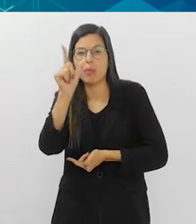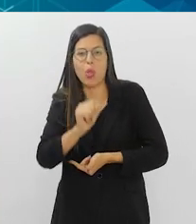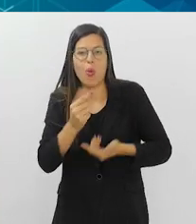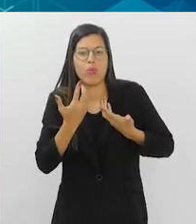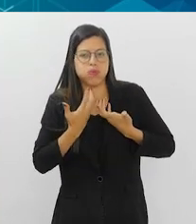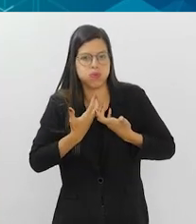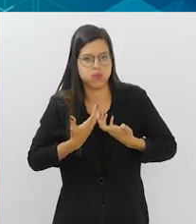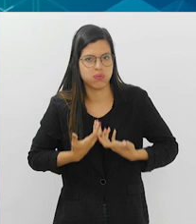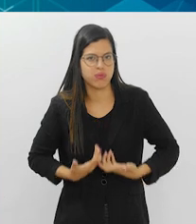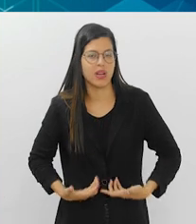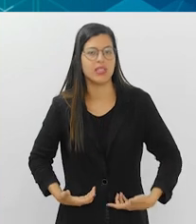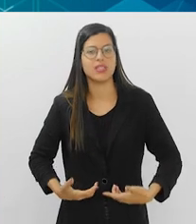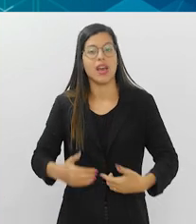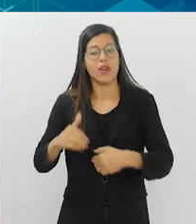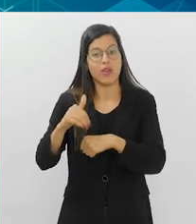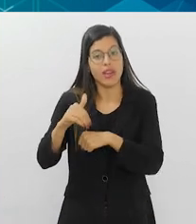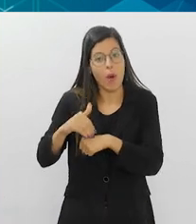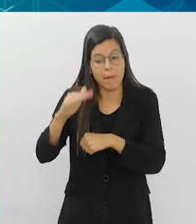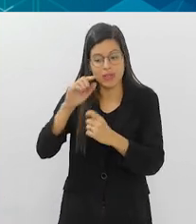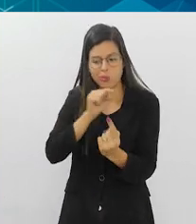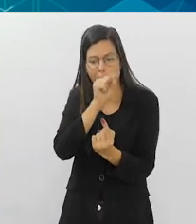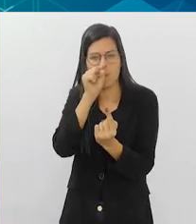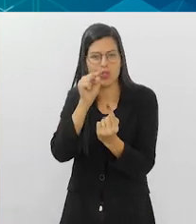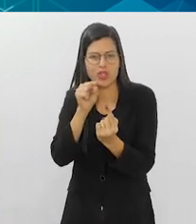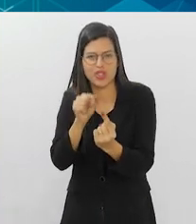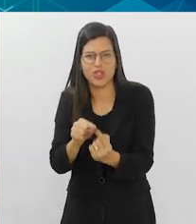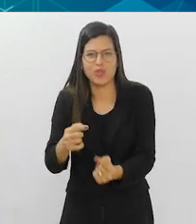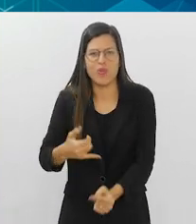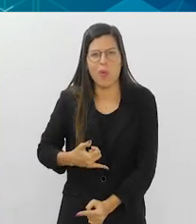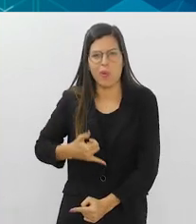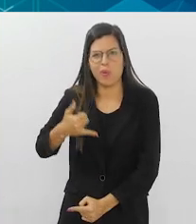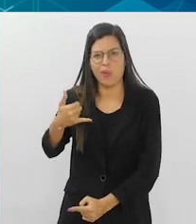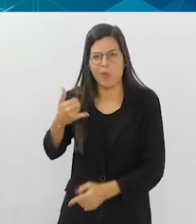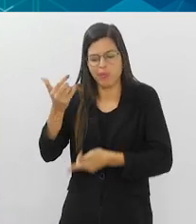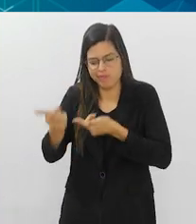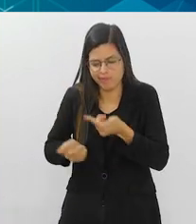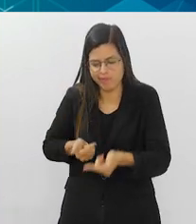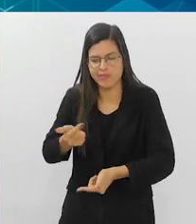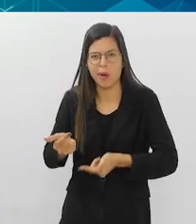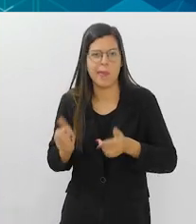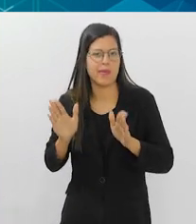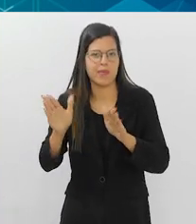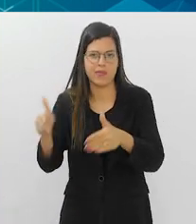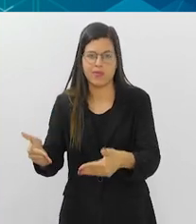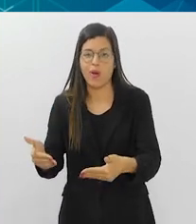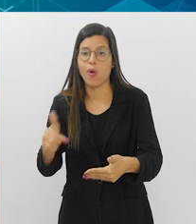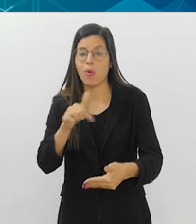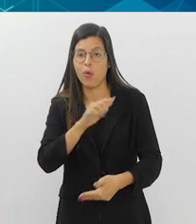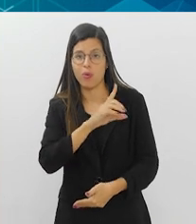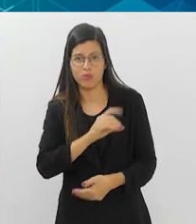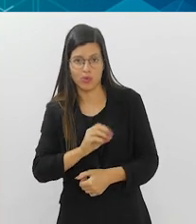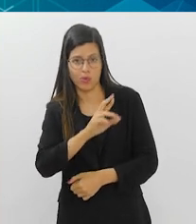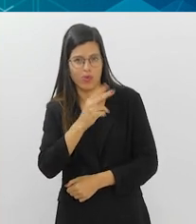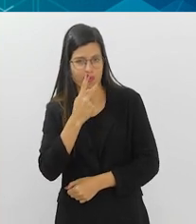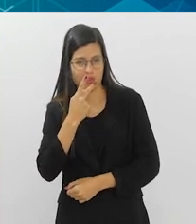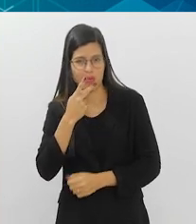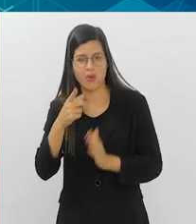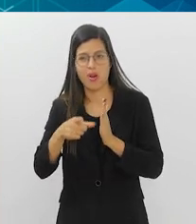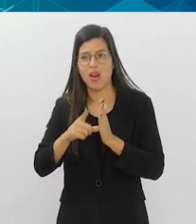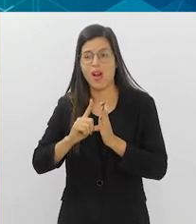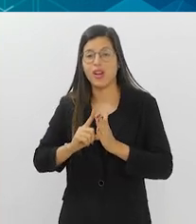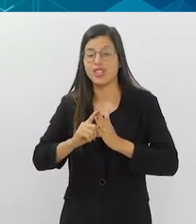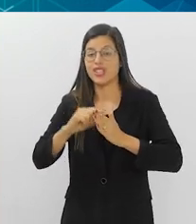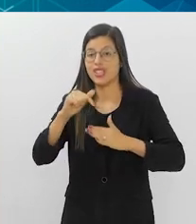realização, o senso de propósito e de orgulho no trabalho que se faz. Como o próprio Dr. Leonardo falou mais cedo, não é, o burnout não é causado só